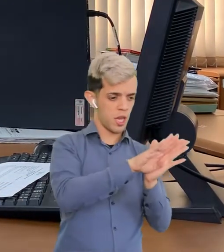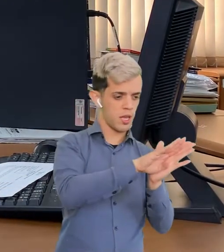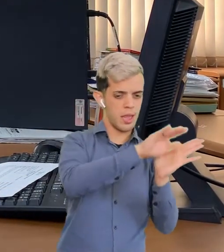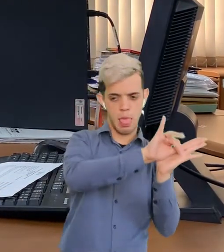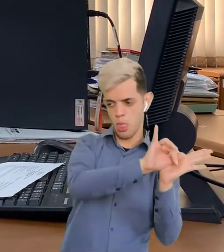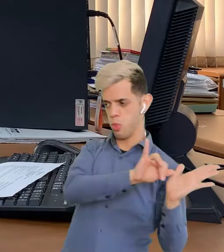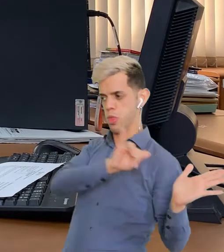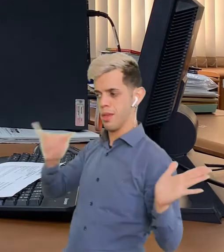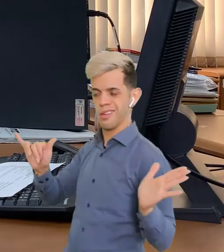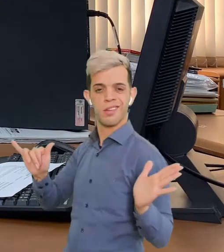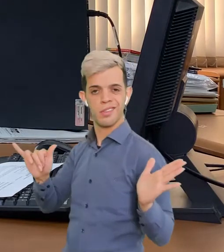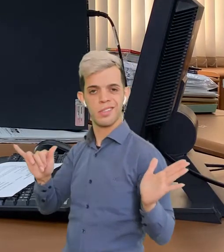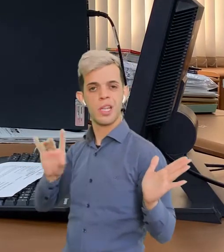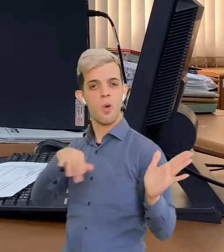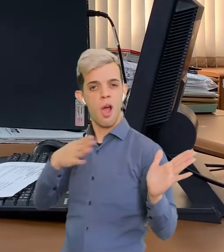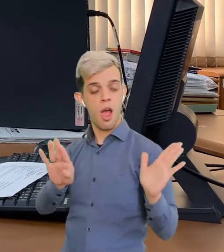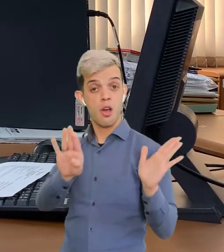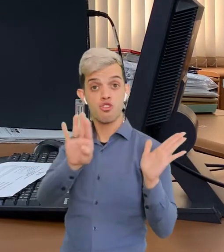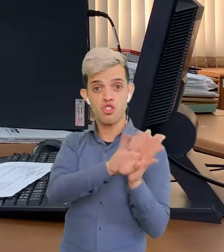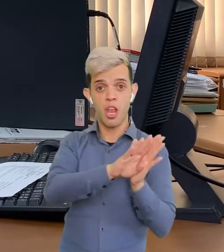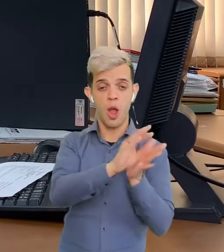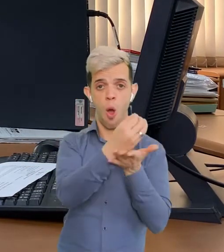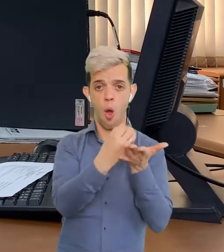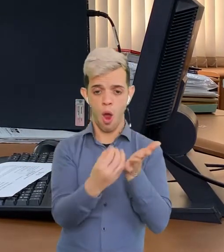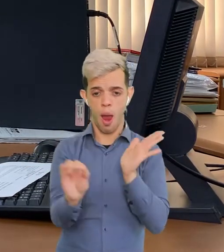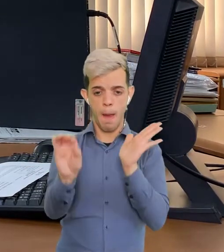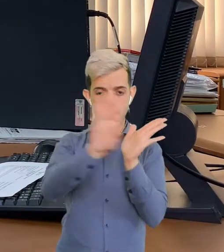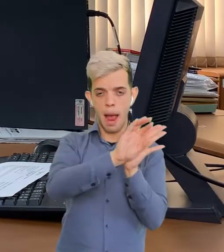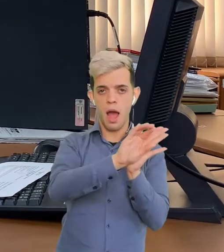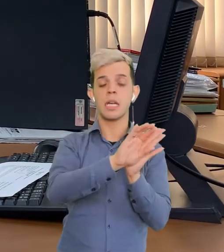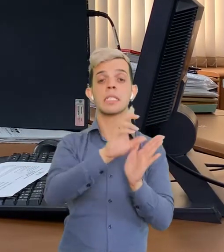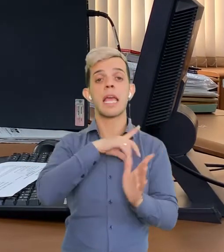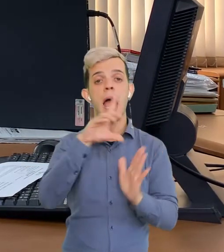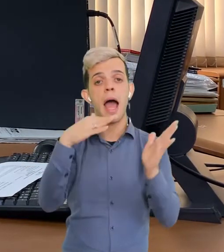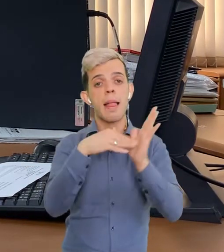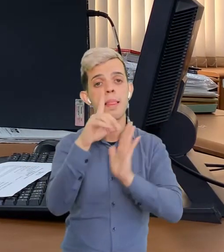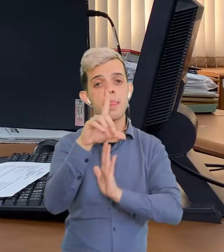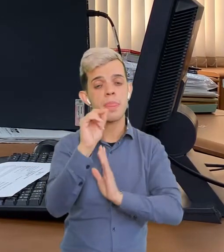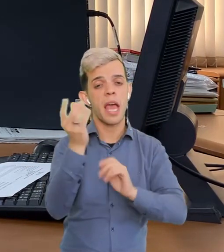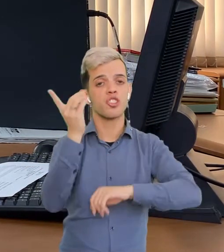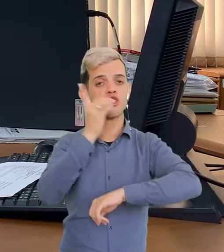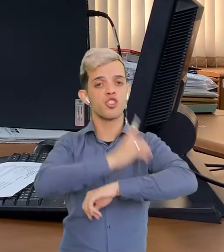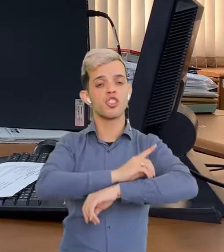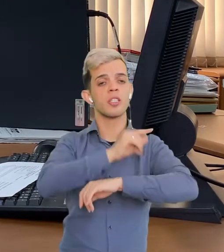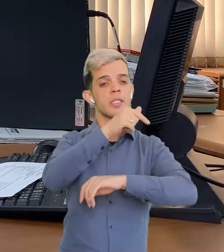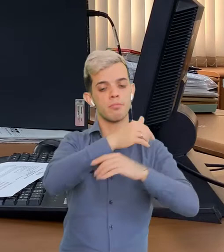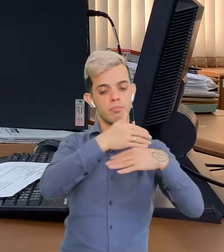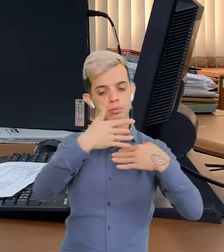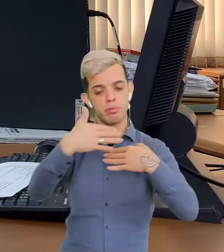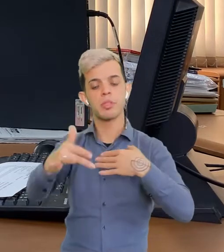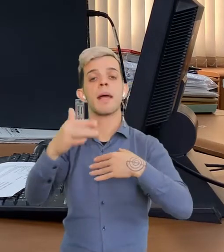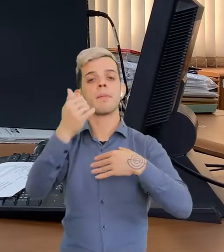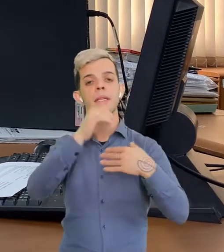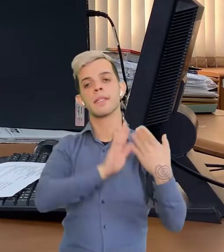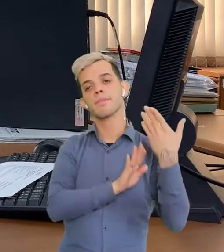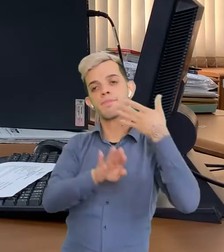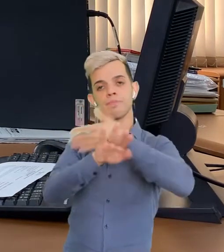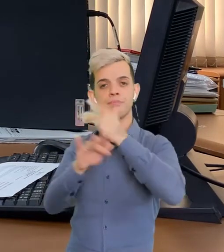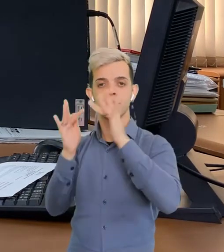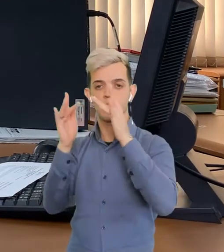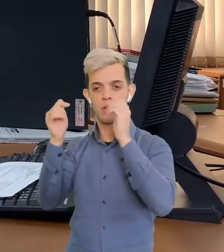que o autuado recebe o ofício das razões finais, ele tem até 10 dias para entrar em contato com a EACJ no nosso